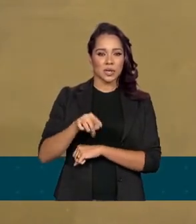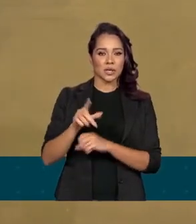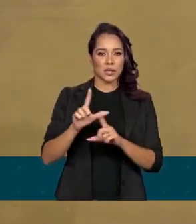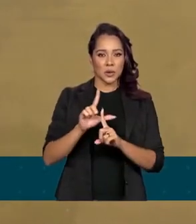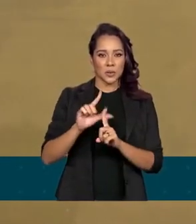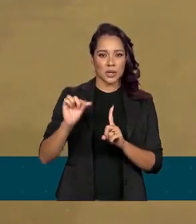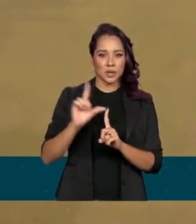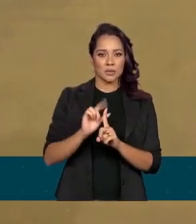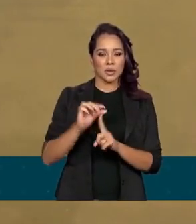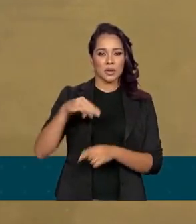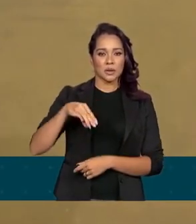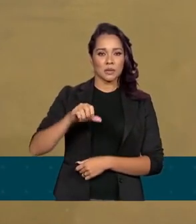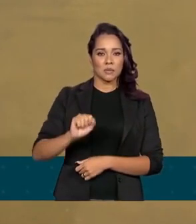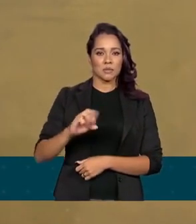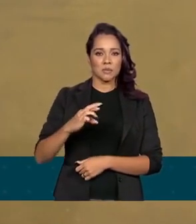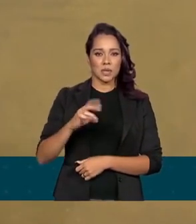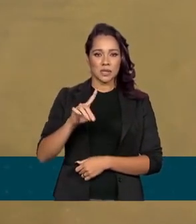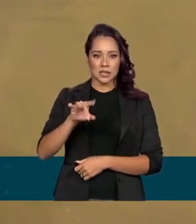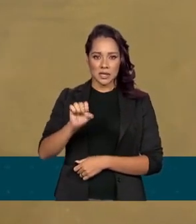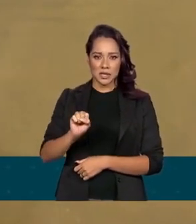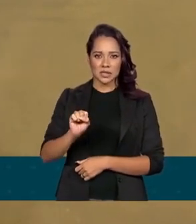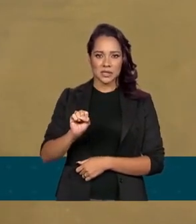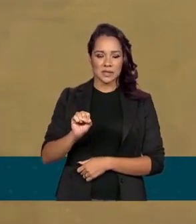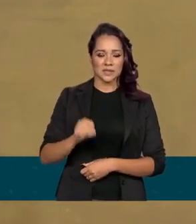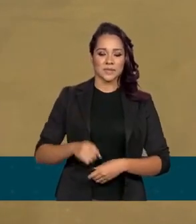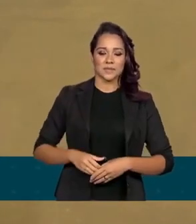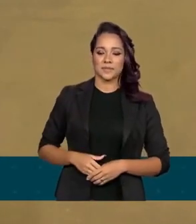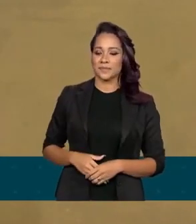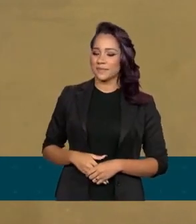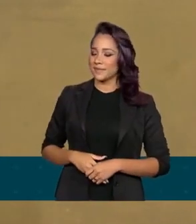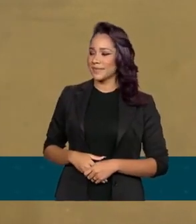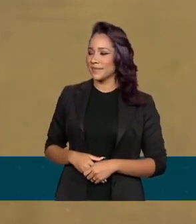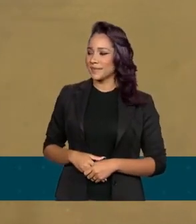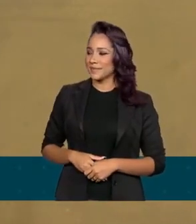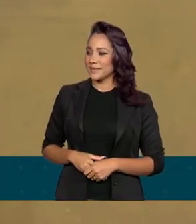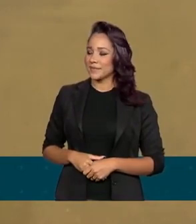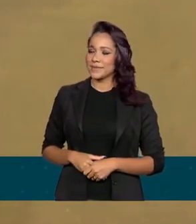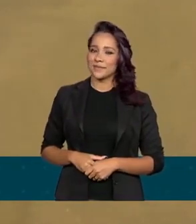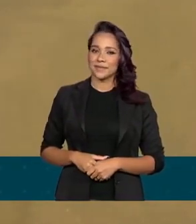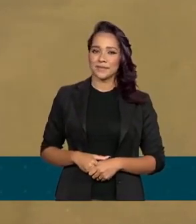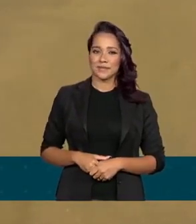UNB, doutora Mercedes Bustamante,